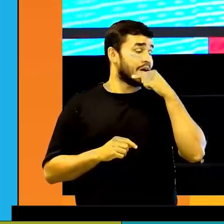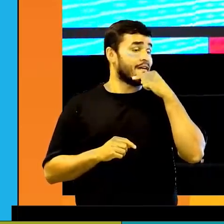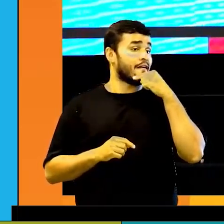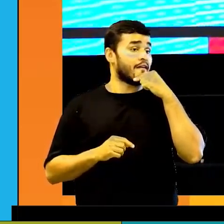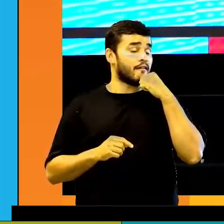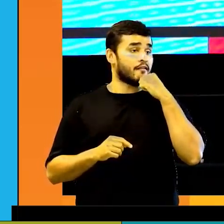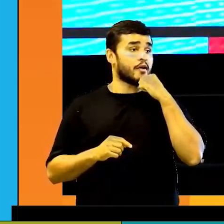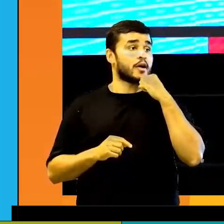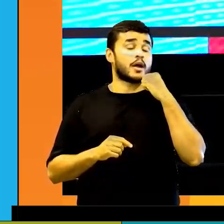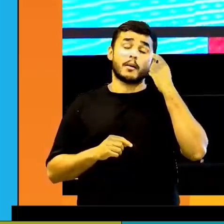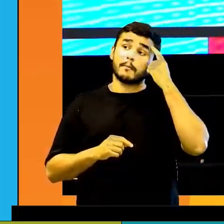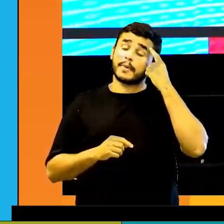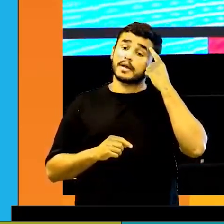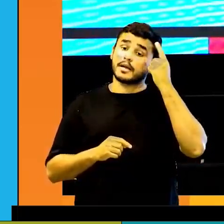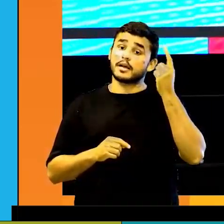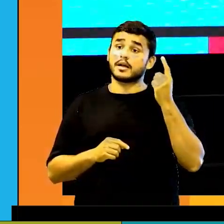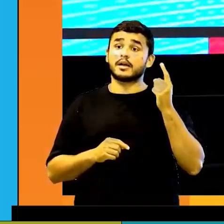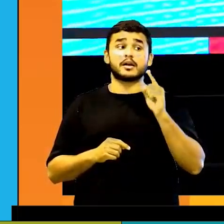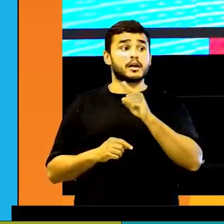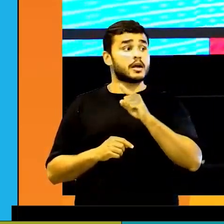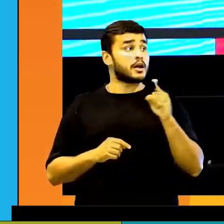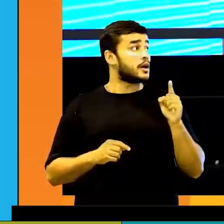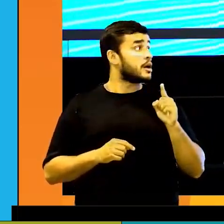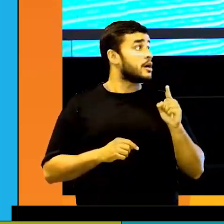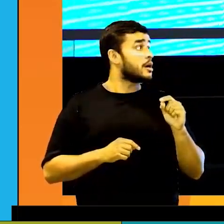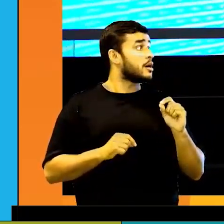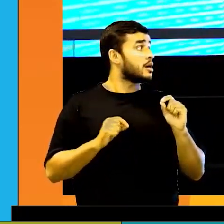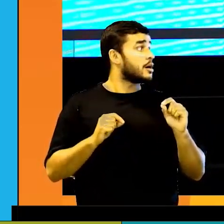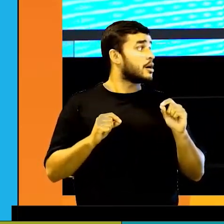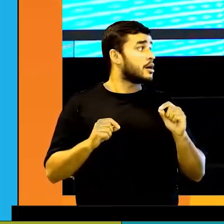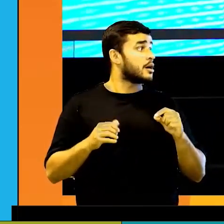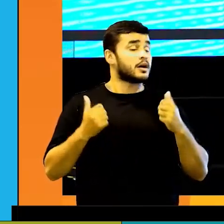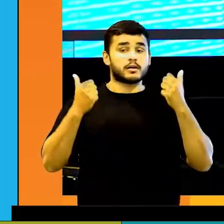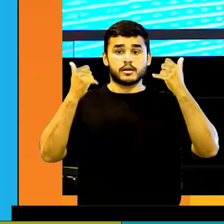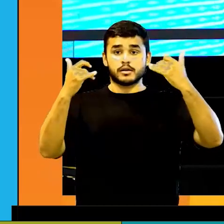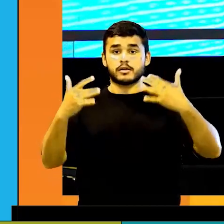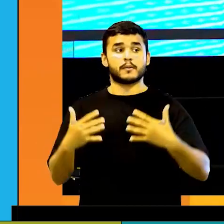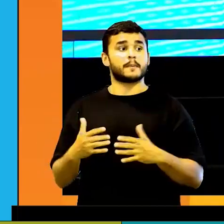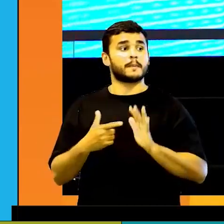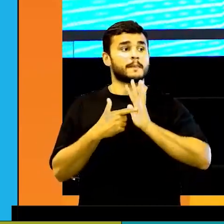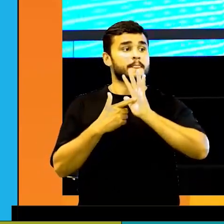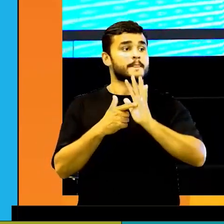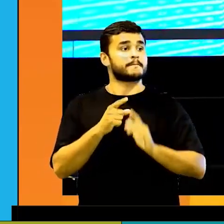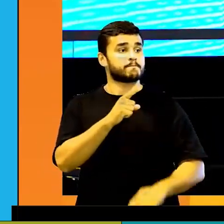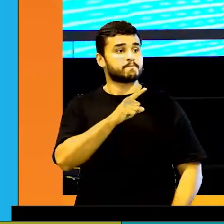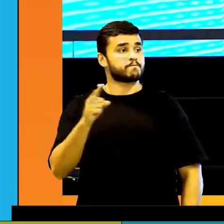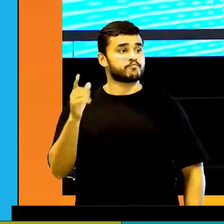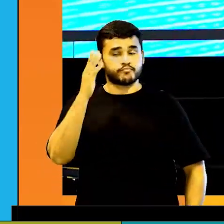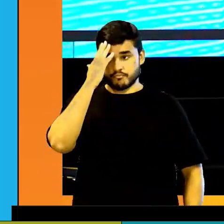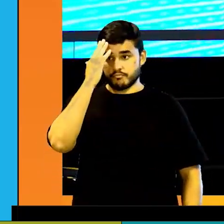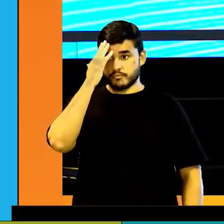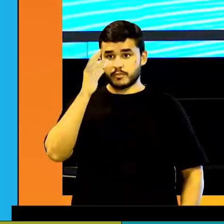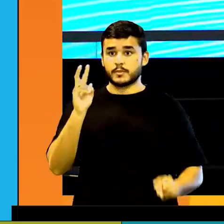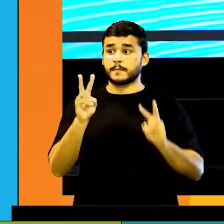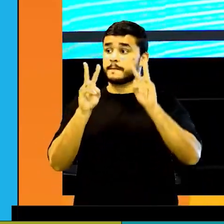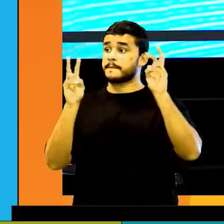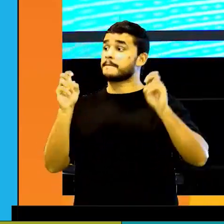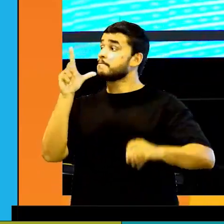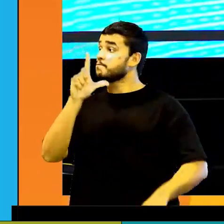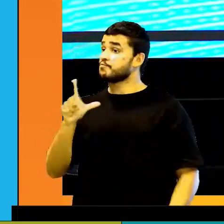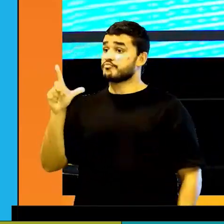você me incentivou mais ainda, me estimulou, mais ainda a fazer uma aula bem bacana, cara, viu? A bater um papo bem legal sobre